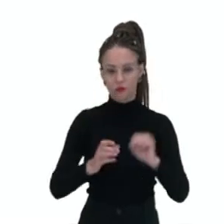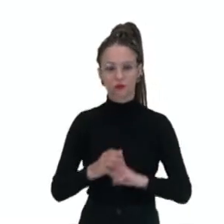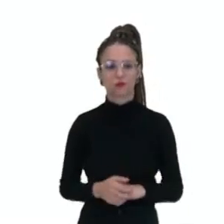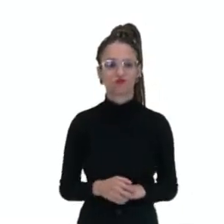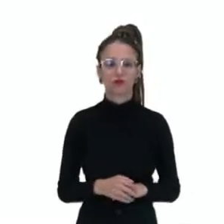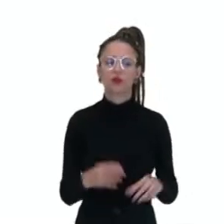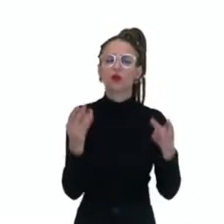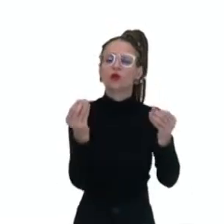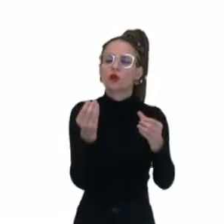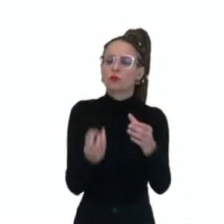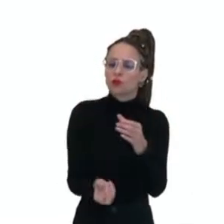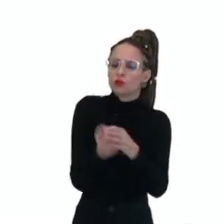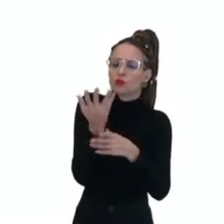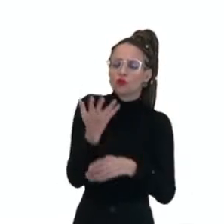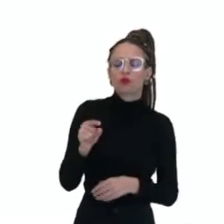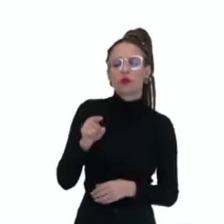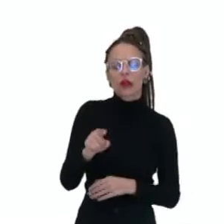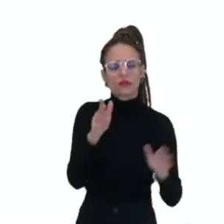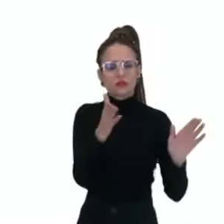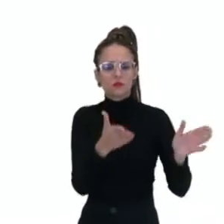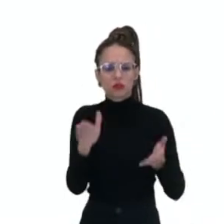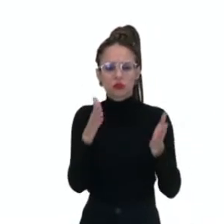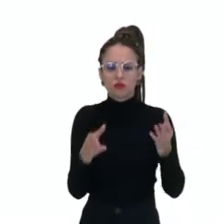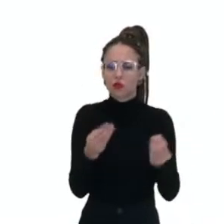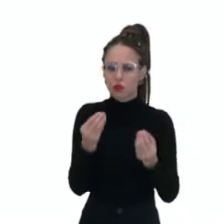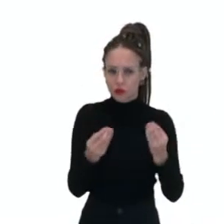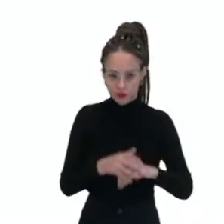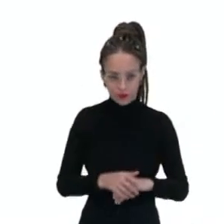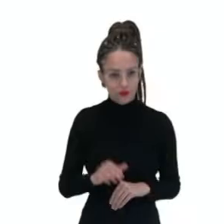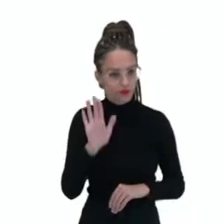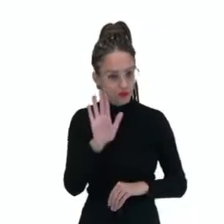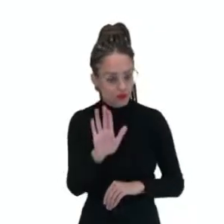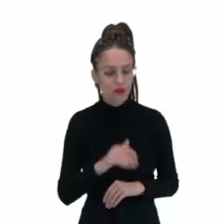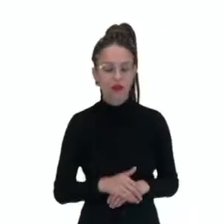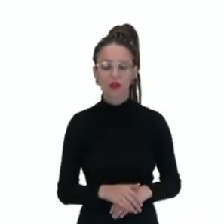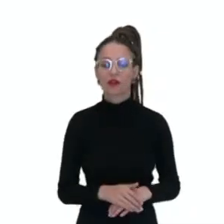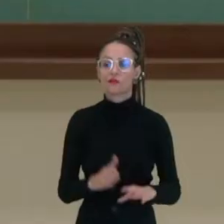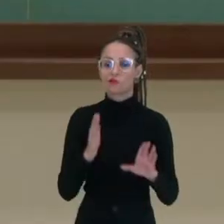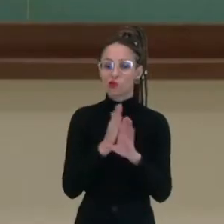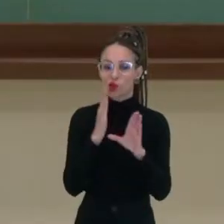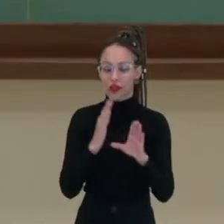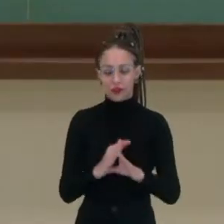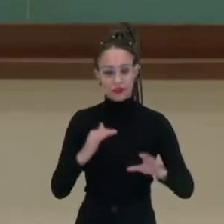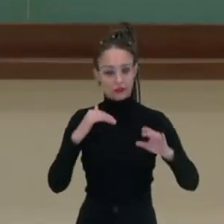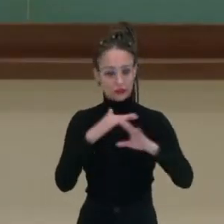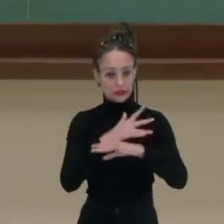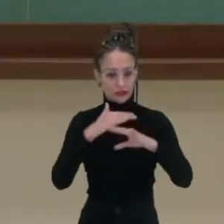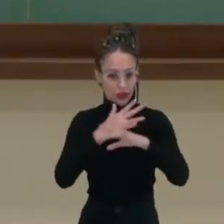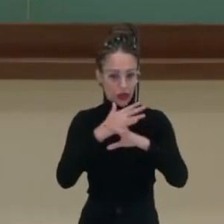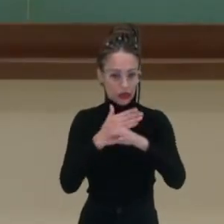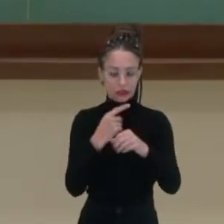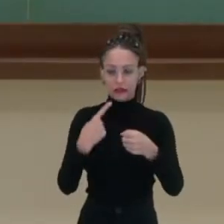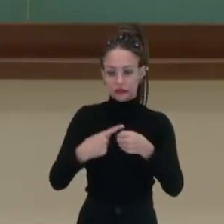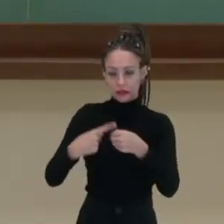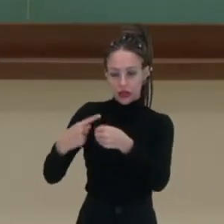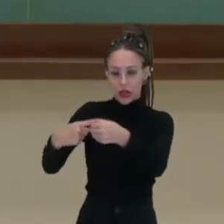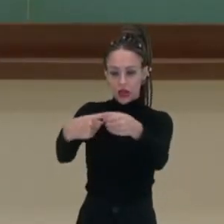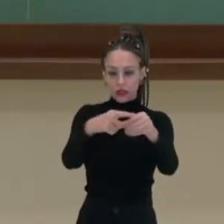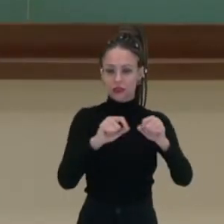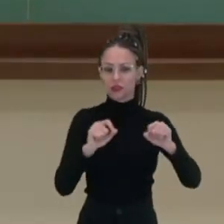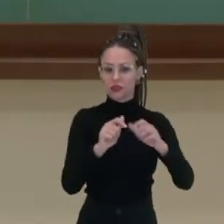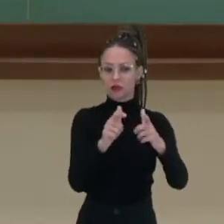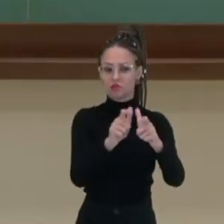que surgiu essa manufatura? Pois então, com o crescimento das cidades,